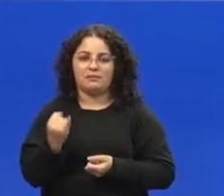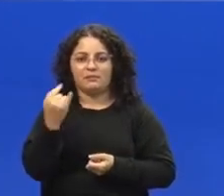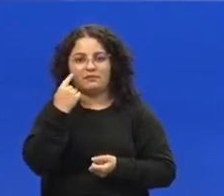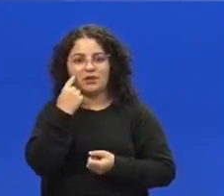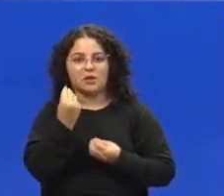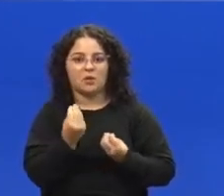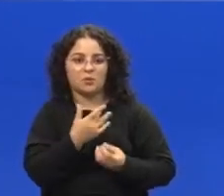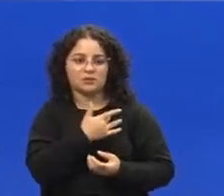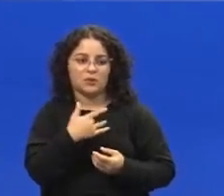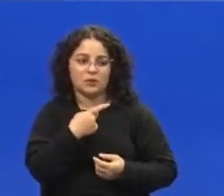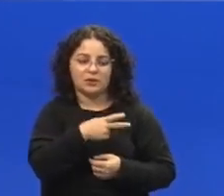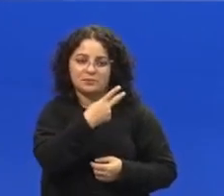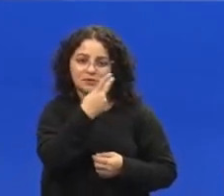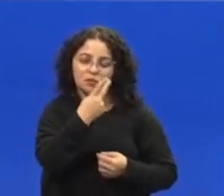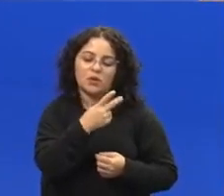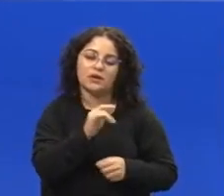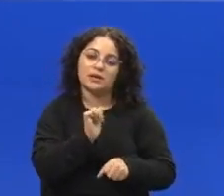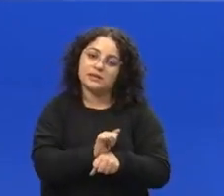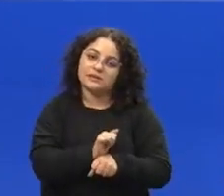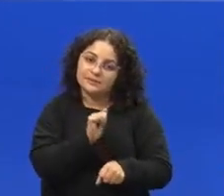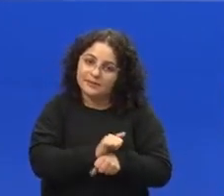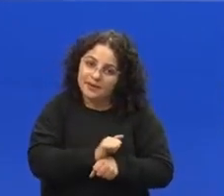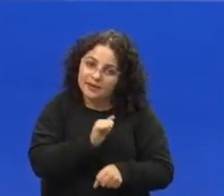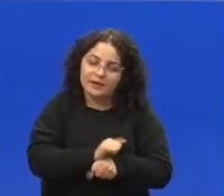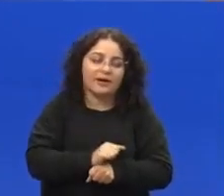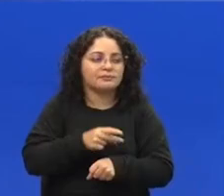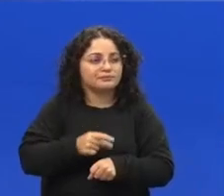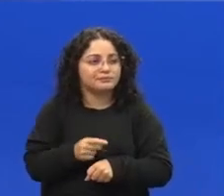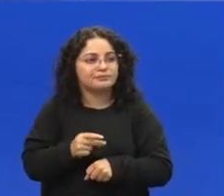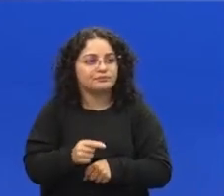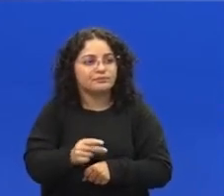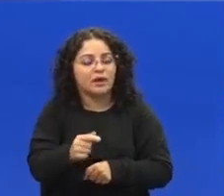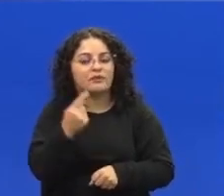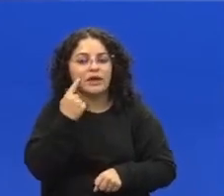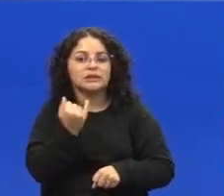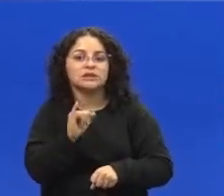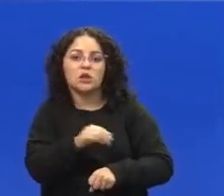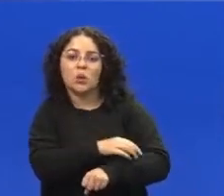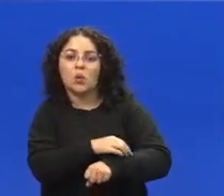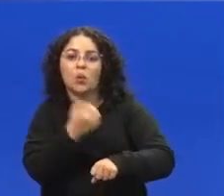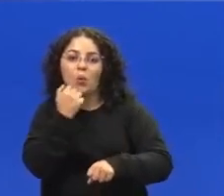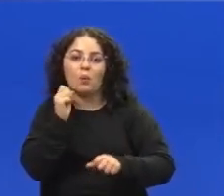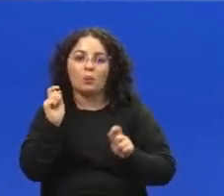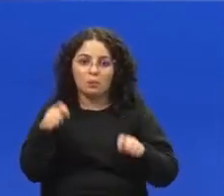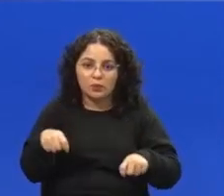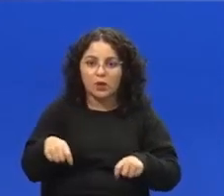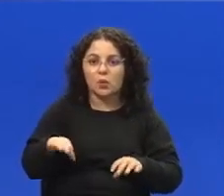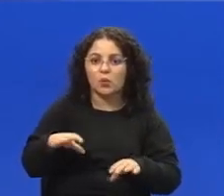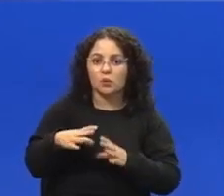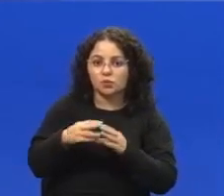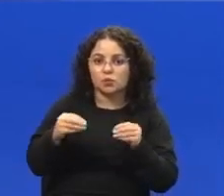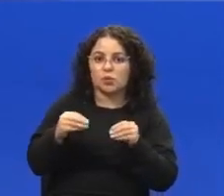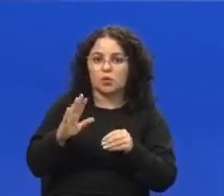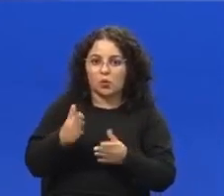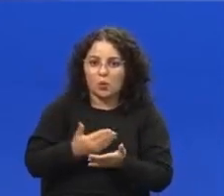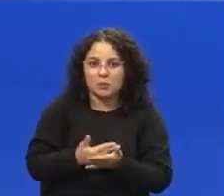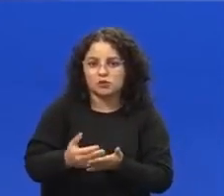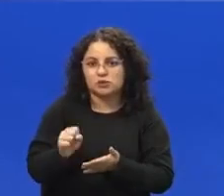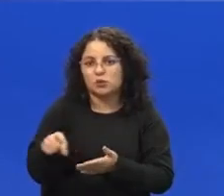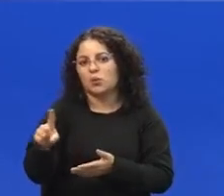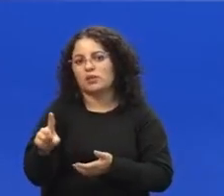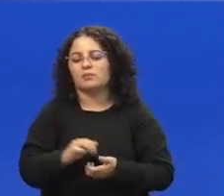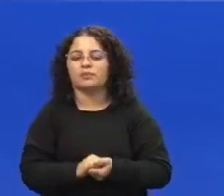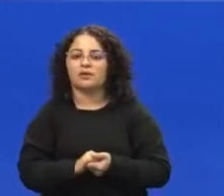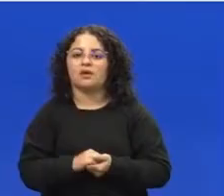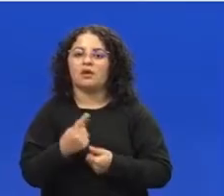do paciente e esperar o tempo radiológico de consolidação da fratura. Sempre com o nosso tratamento,